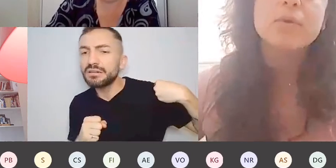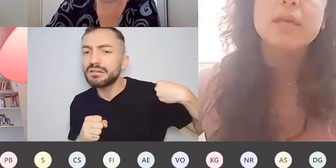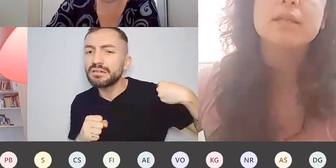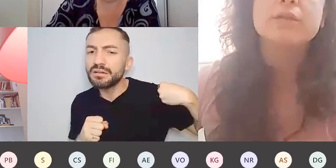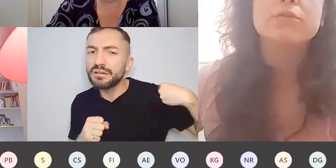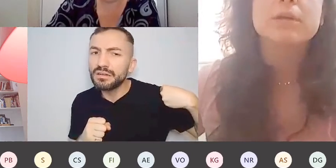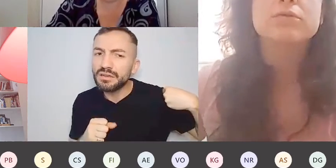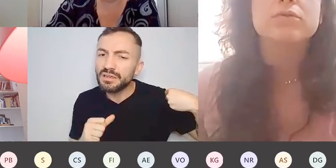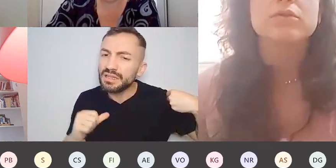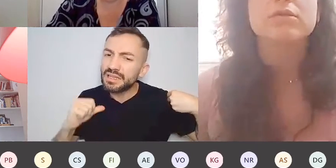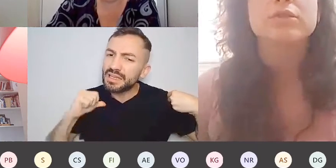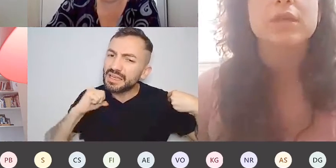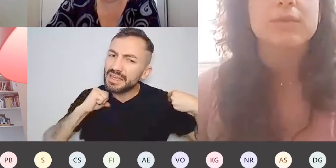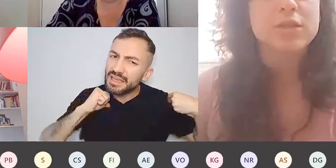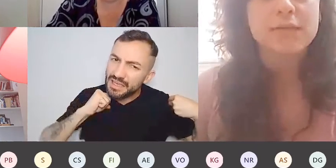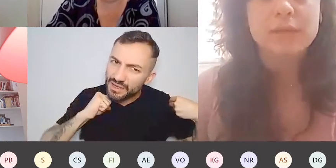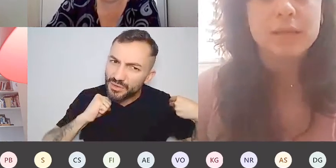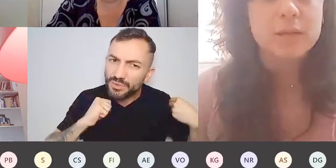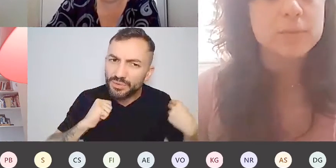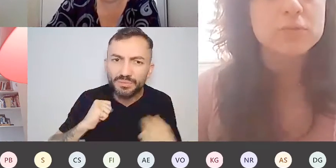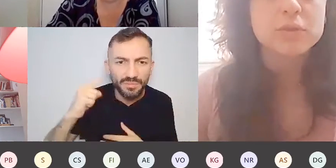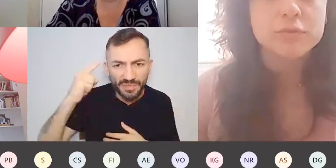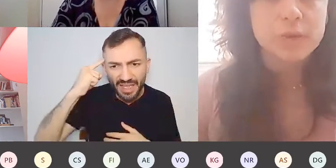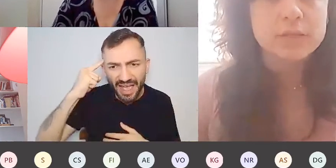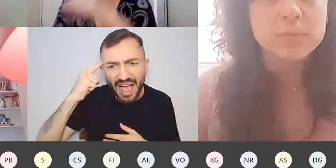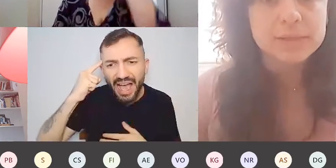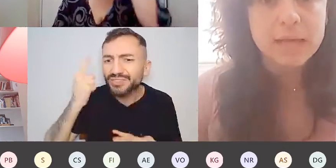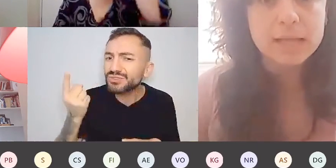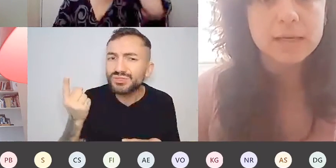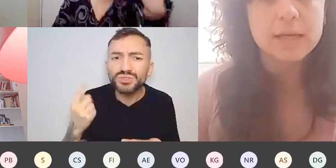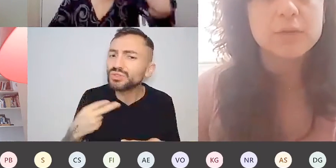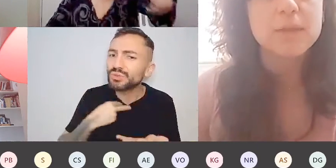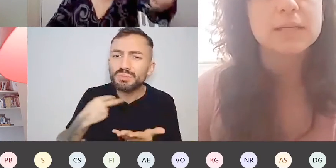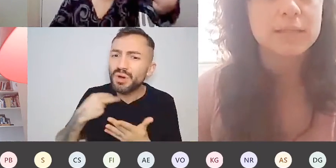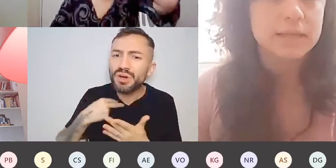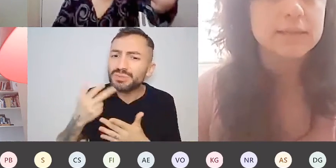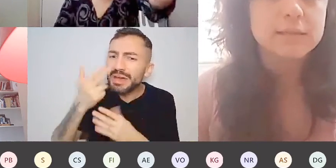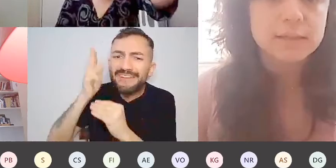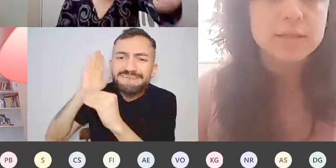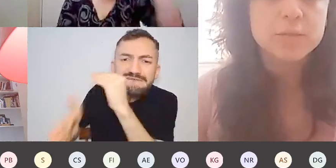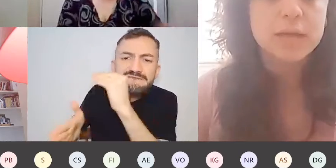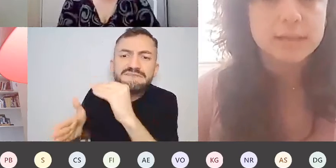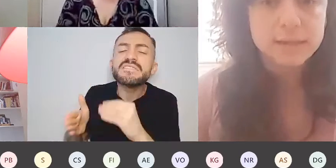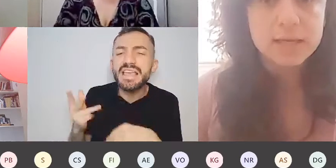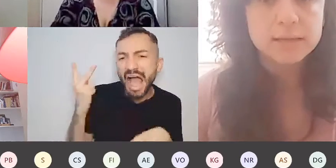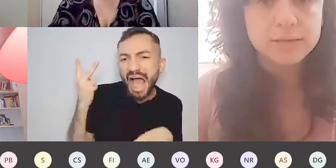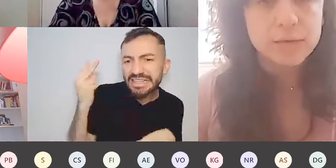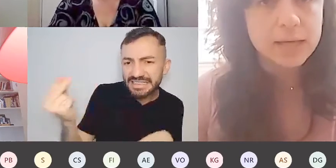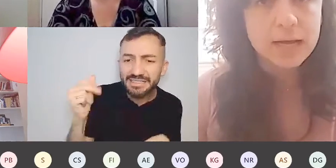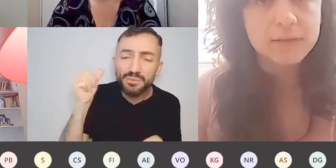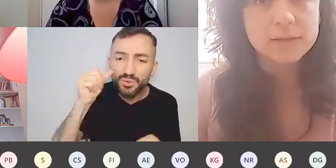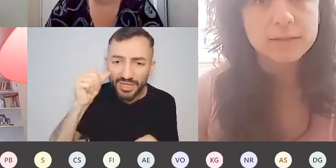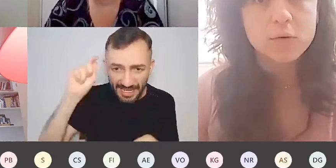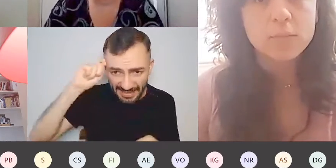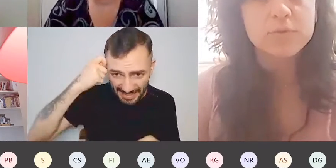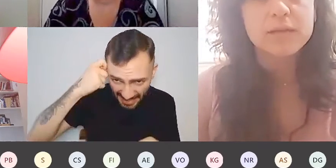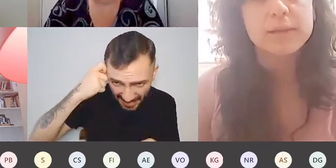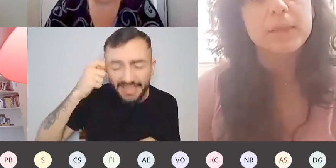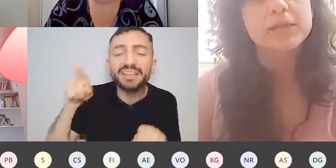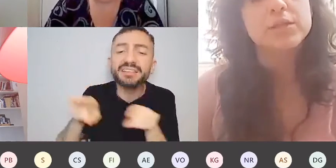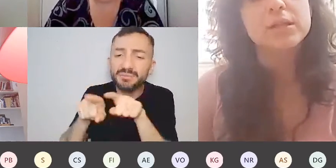eu, imbuída de uma discussão de que eu achava que era uma discussão de violência obstétrica e anestesia de mulheres negras e vulneráveis